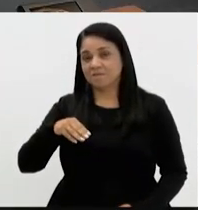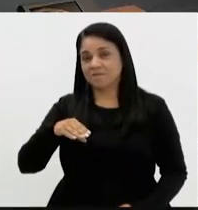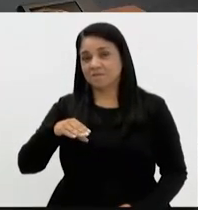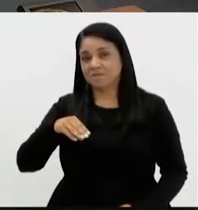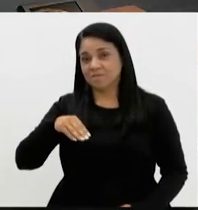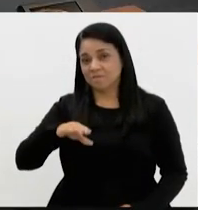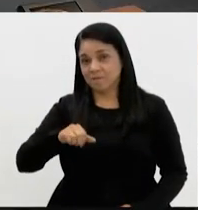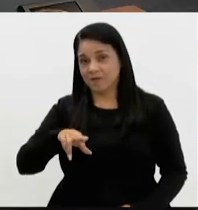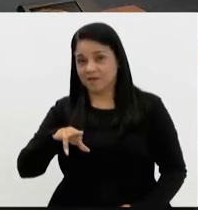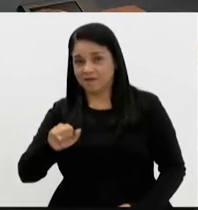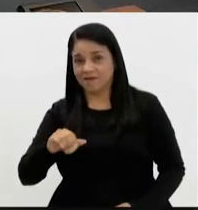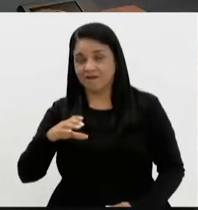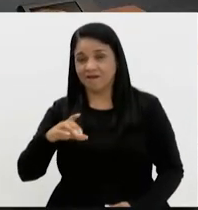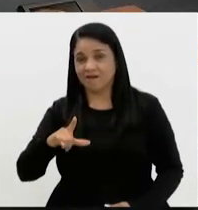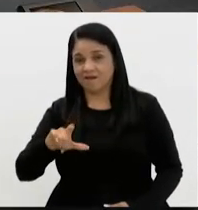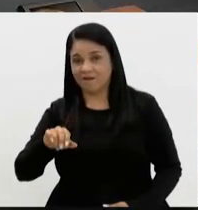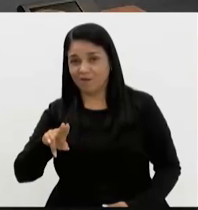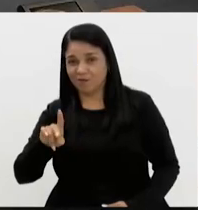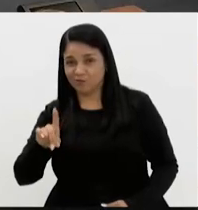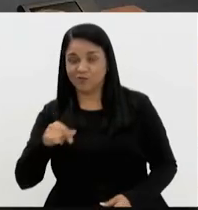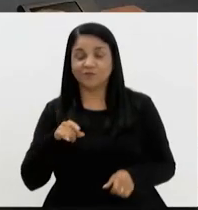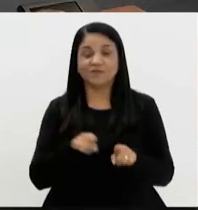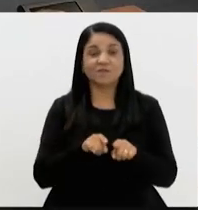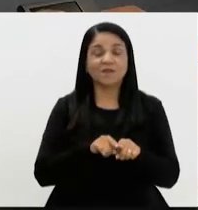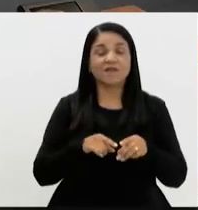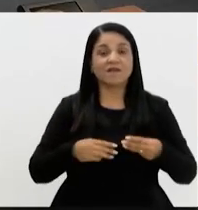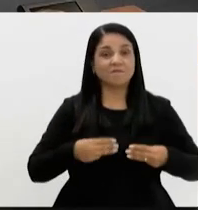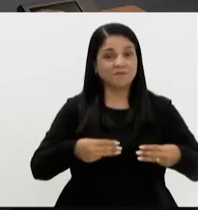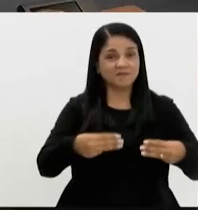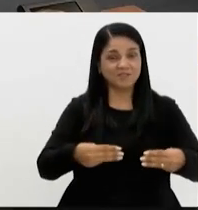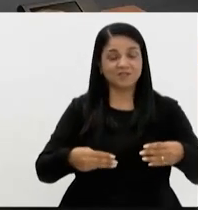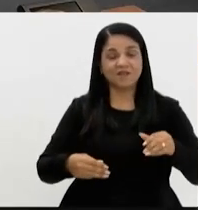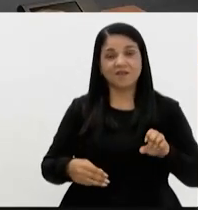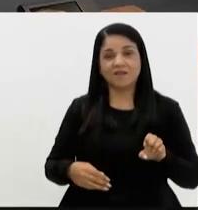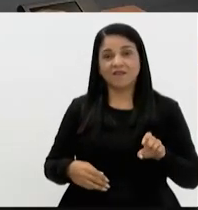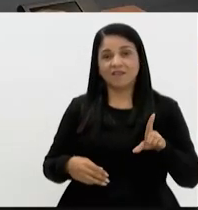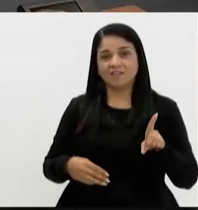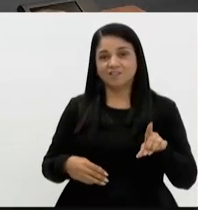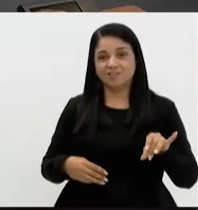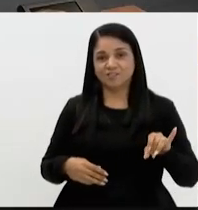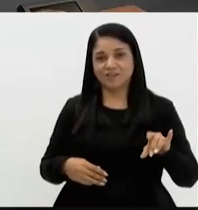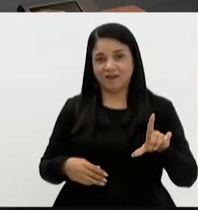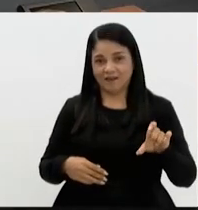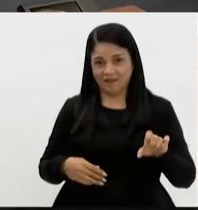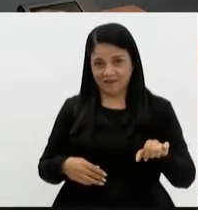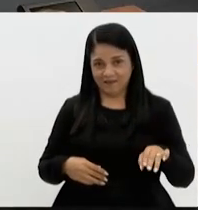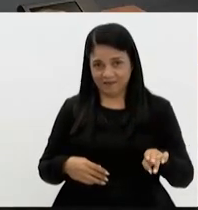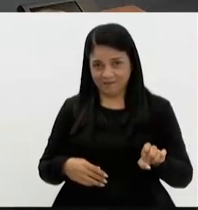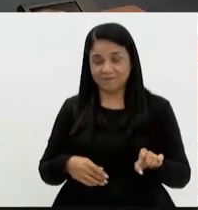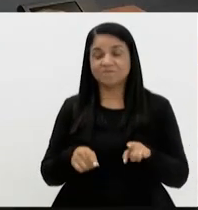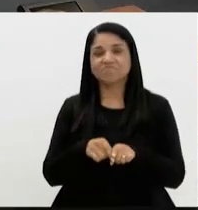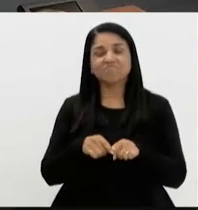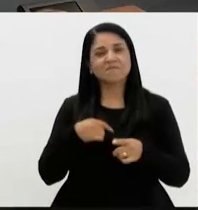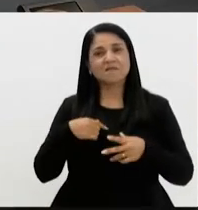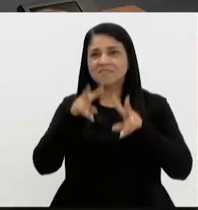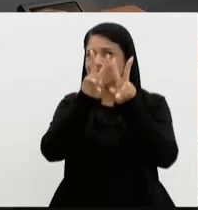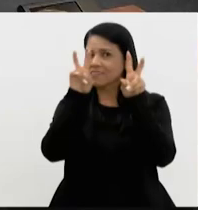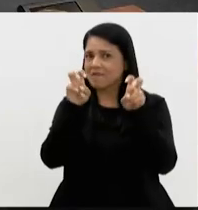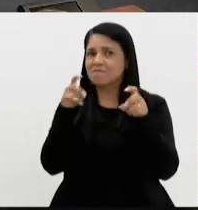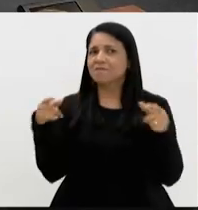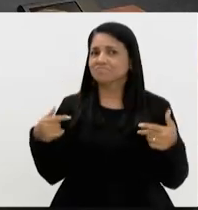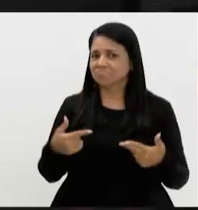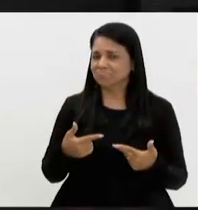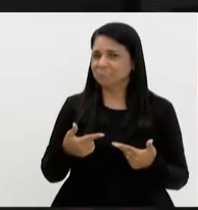ministra Edilene e percebendo o quanto o tema que parece simples é realmente muito complexo